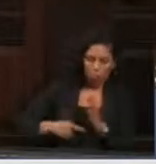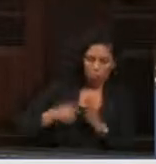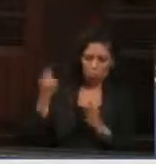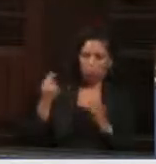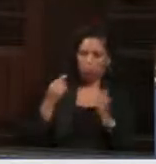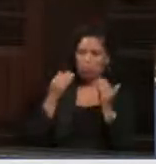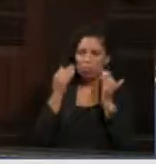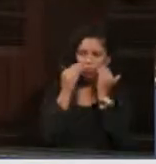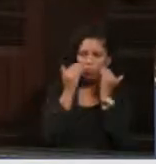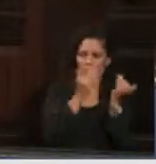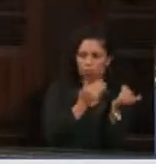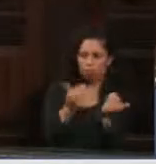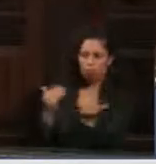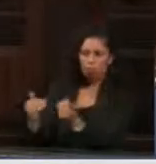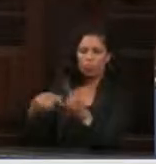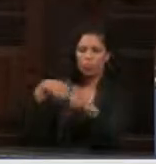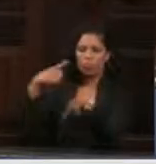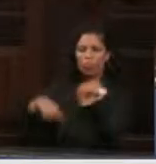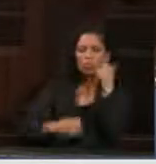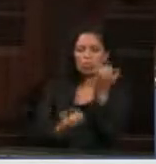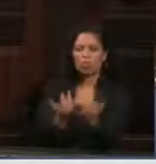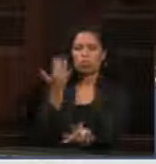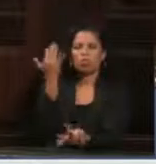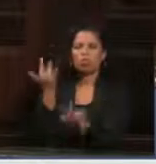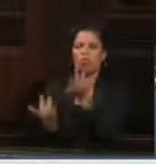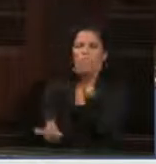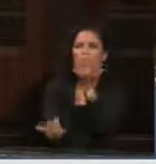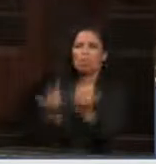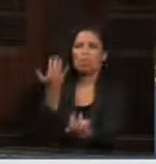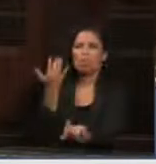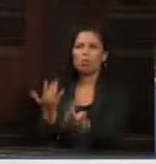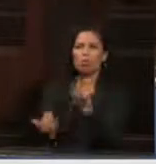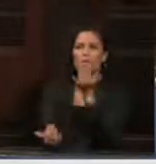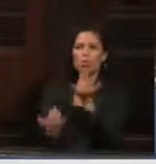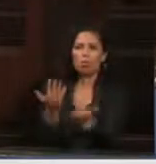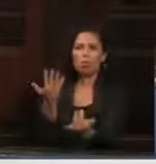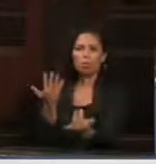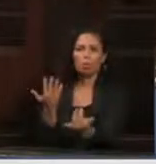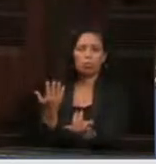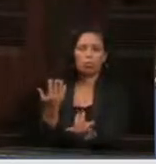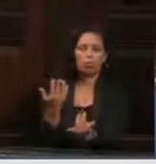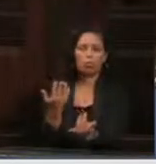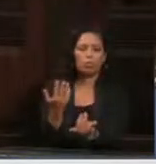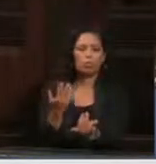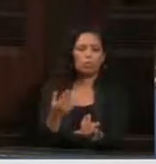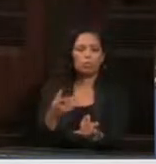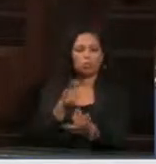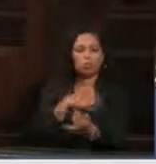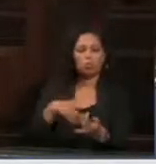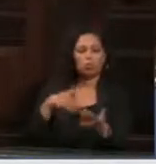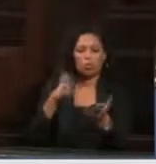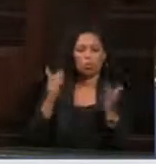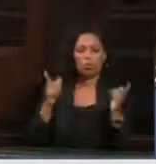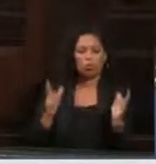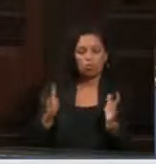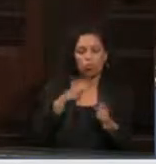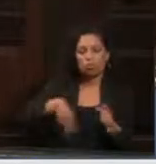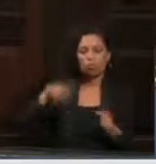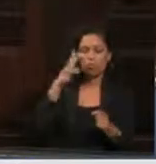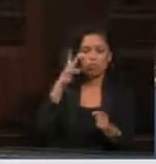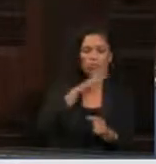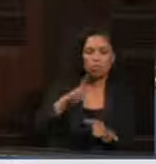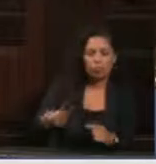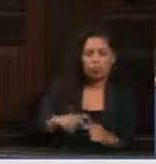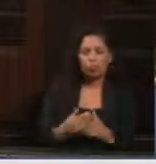trágico incêndio e foi um verdadeiro trauma é para a ciência brasileira para a ciência mundial não exagera quero dizê lo